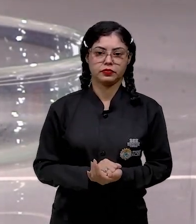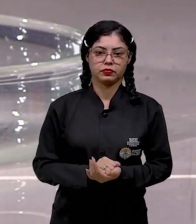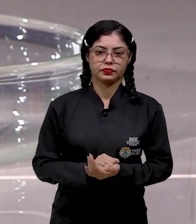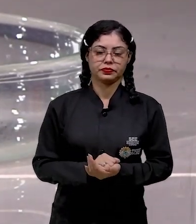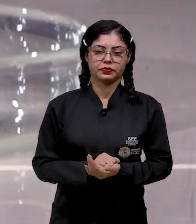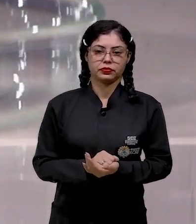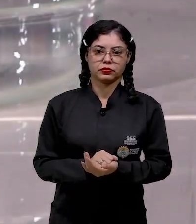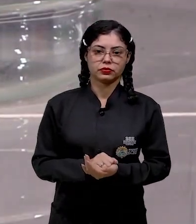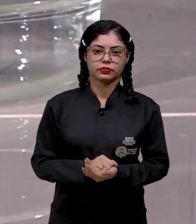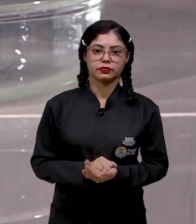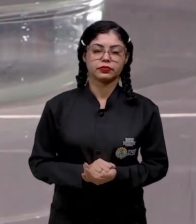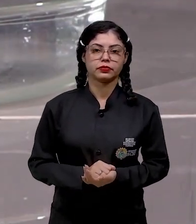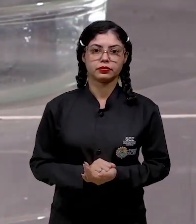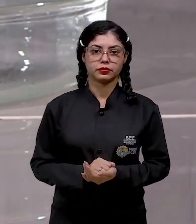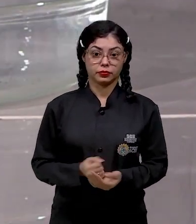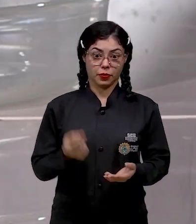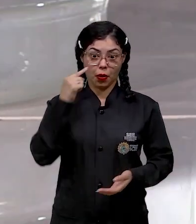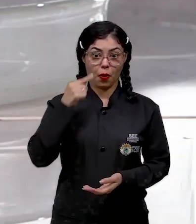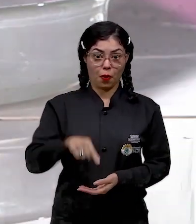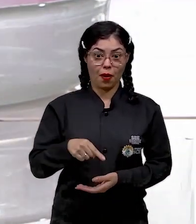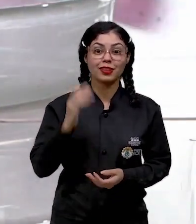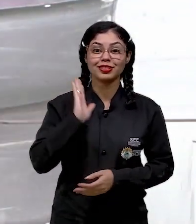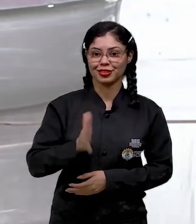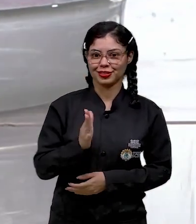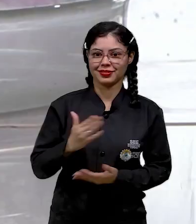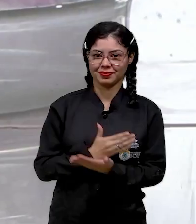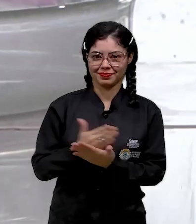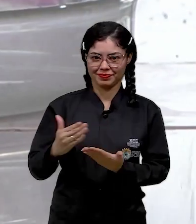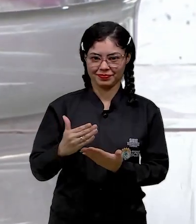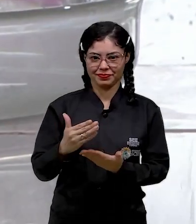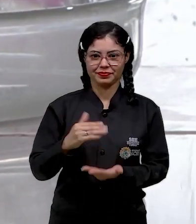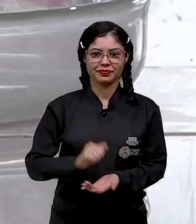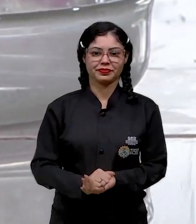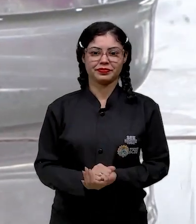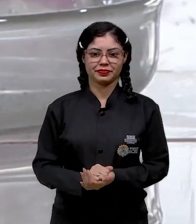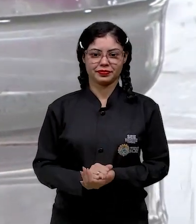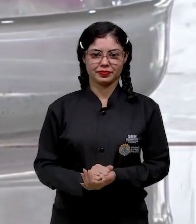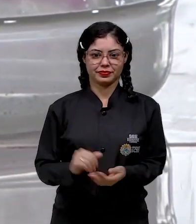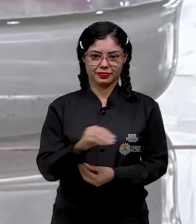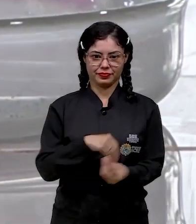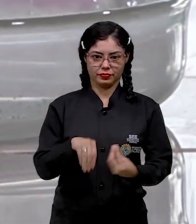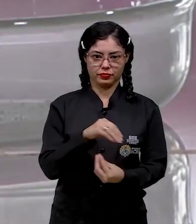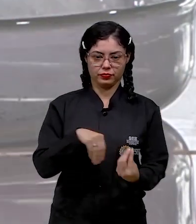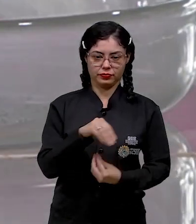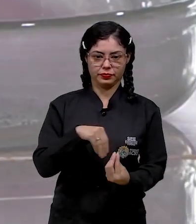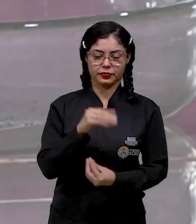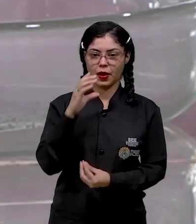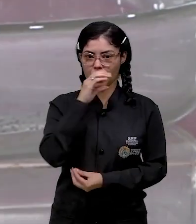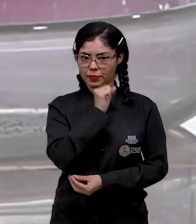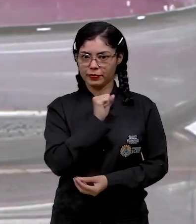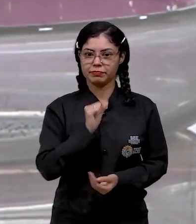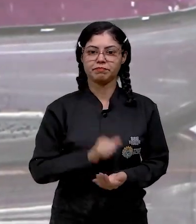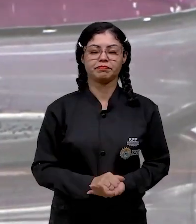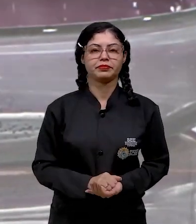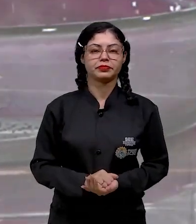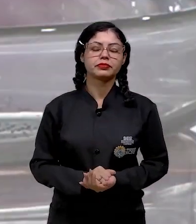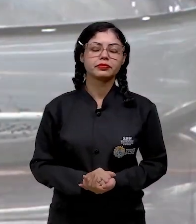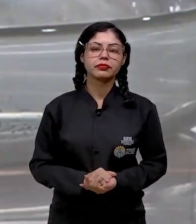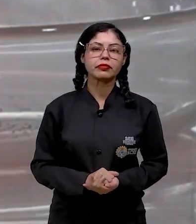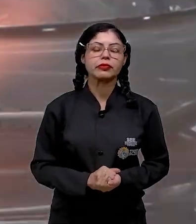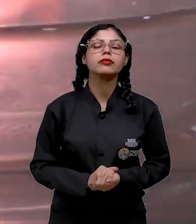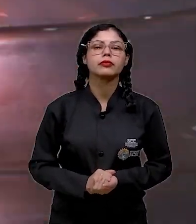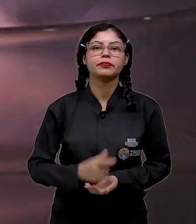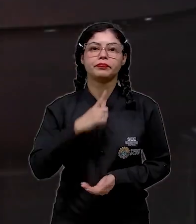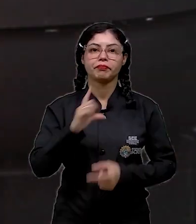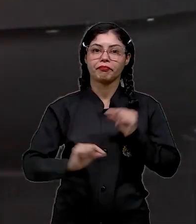explicação. Opa! Já começou aqui a nossa combustão, nossa rapidinha combustão. Então, ela vai ter